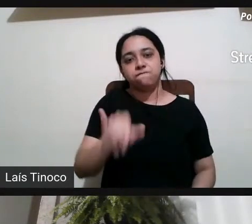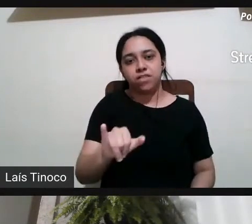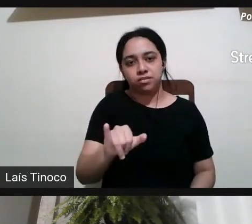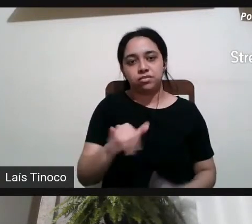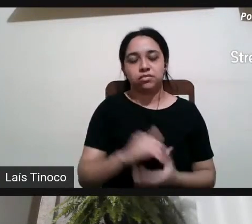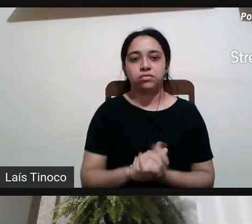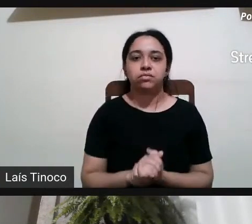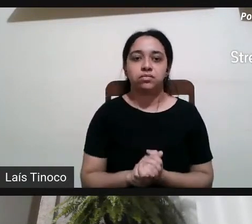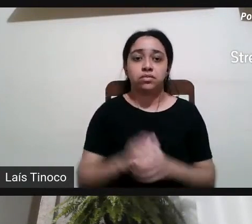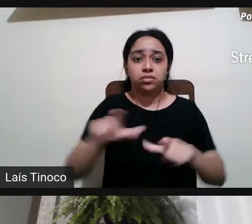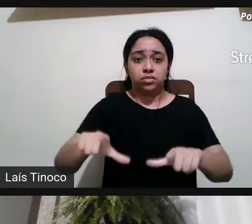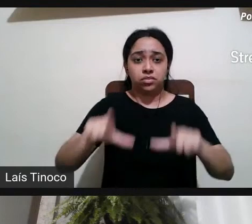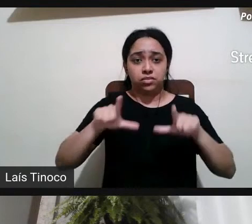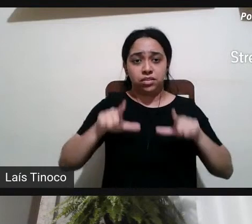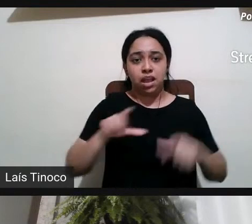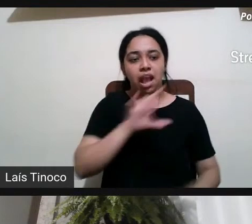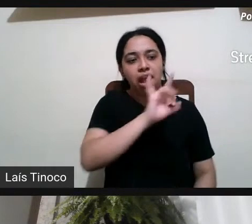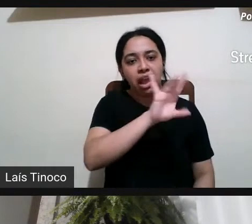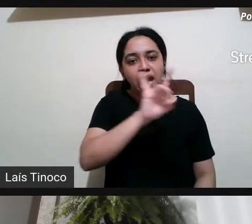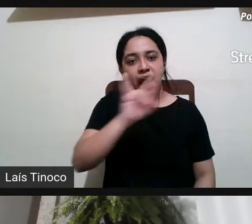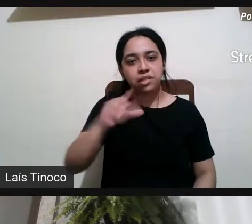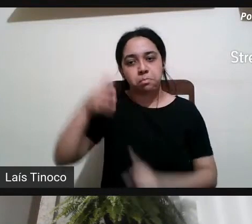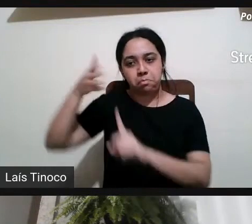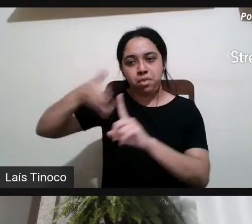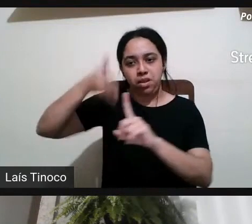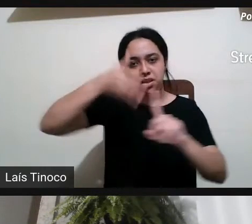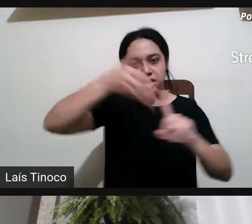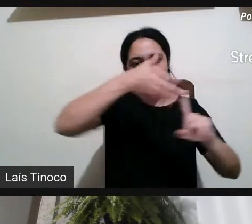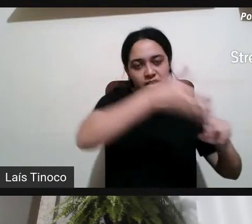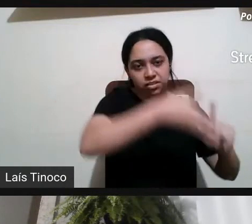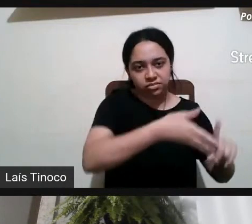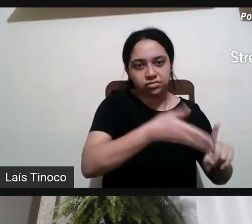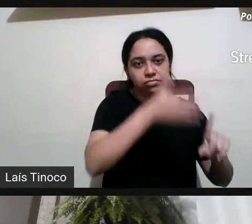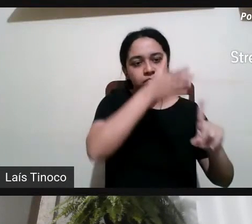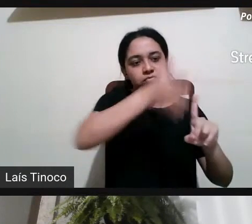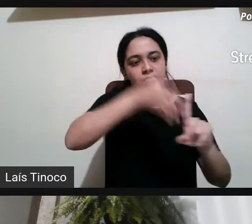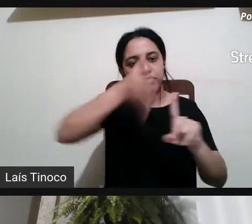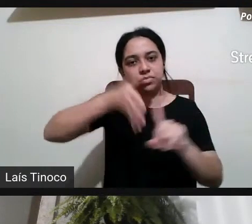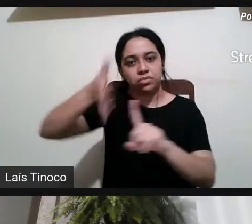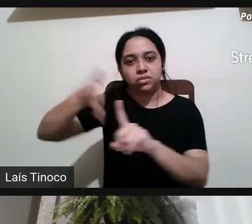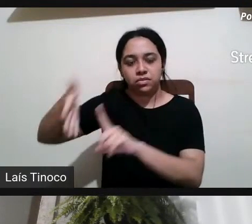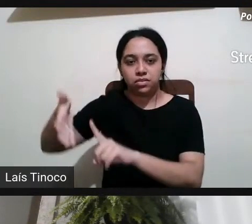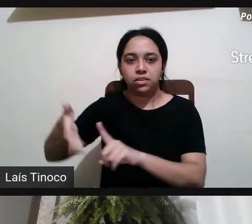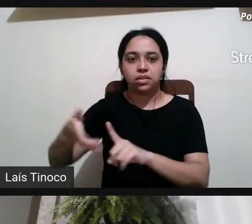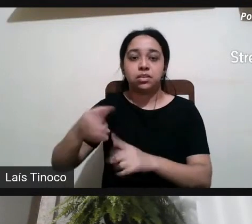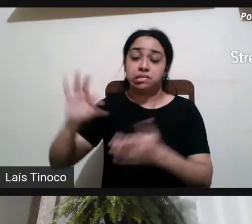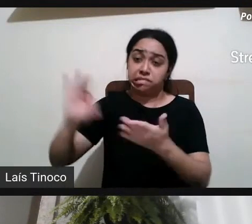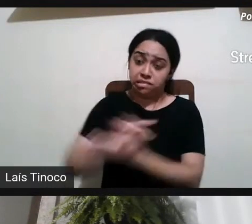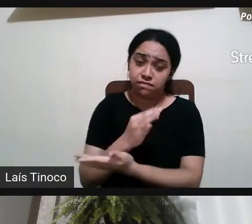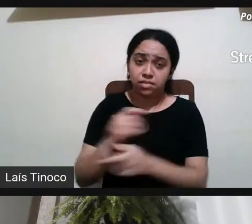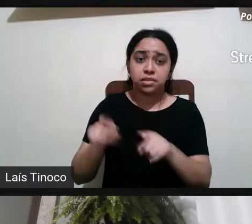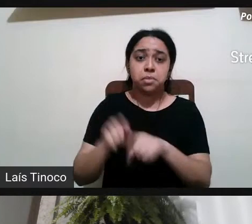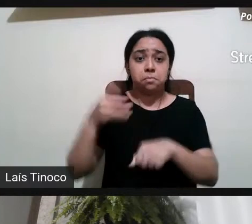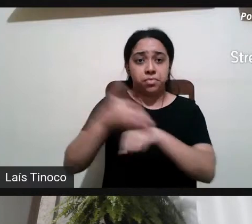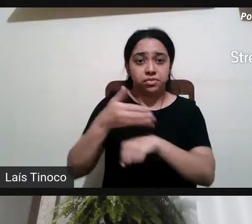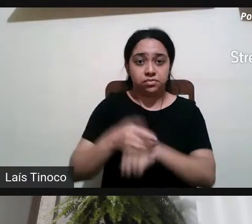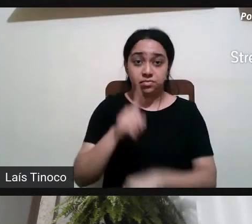serão certificados por cada uma das palestras que as pessoas se inscreveram e participaram. Não é isso, professor